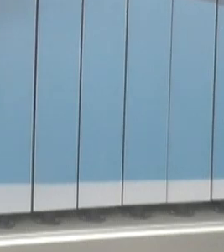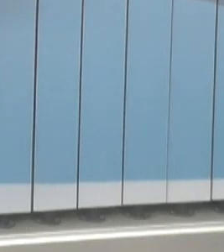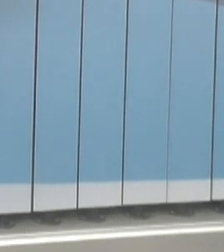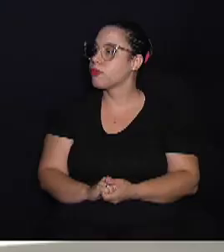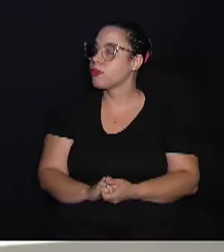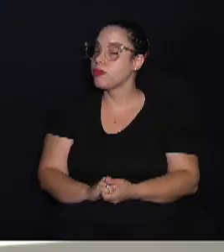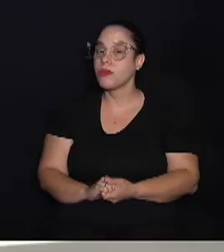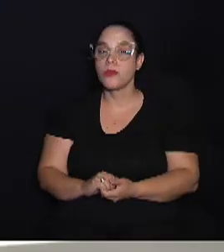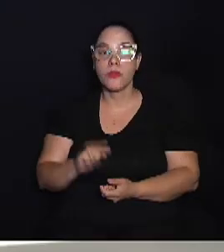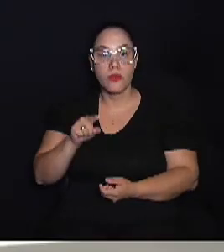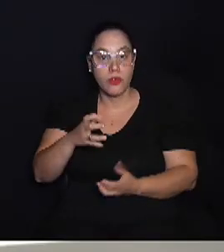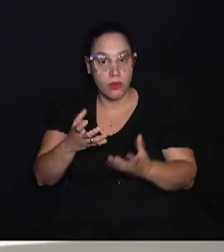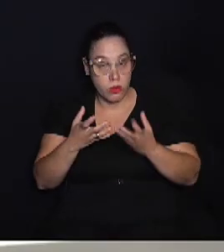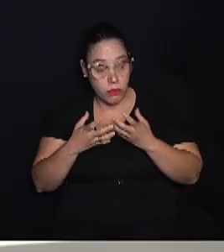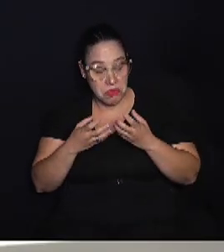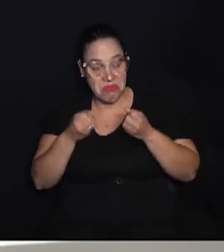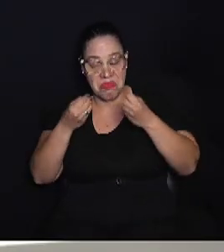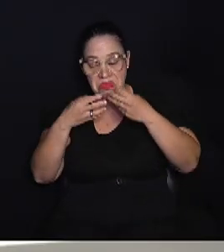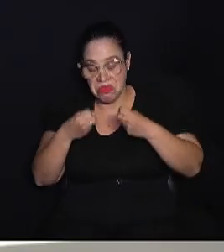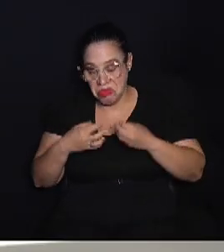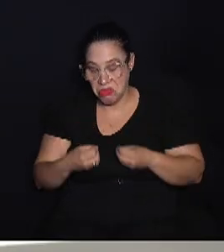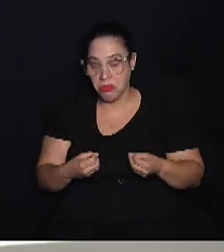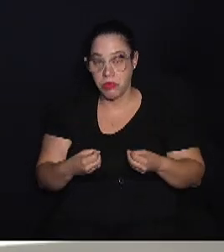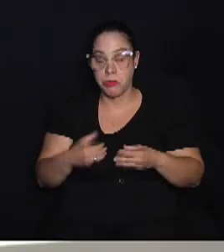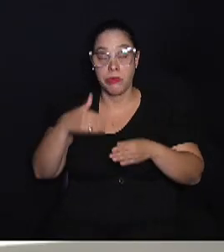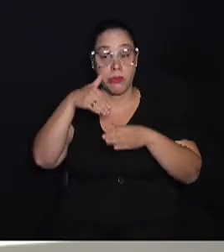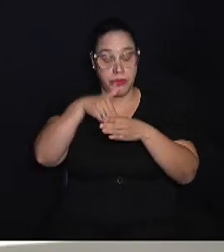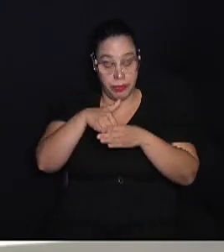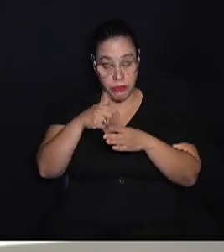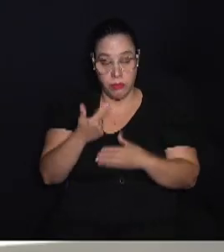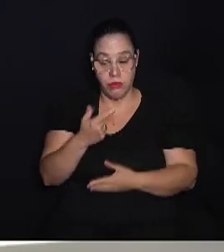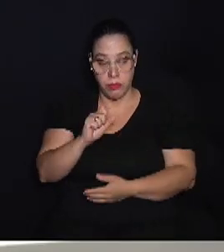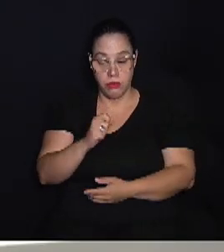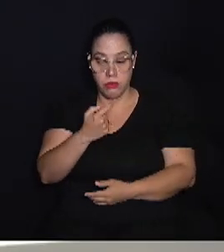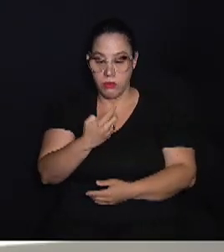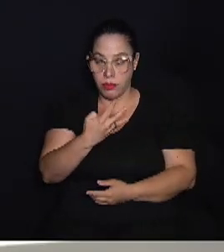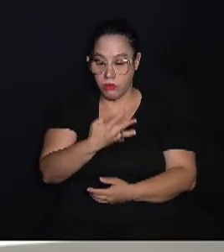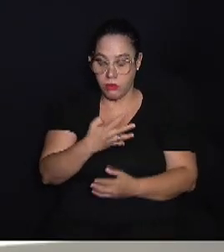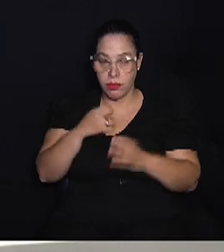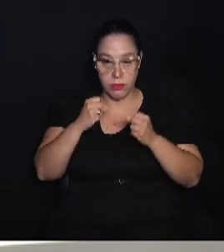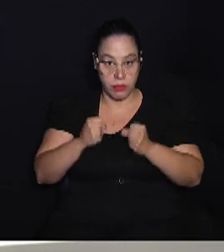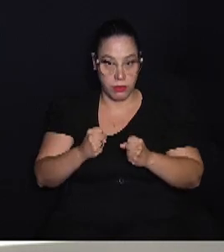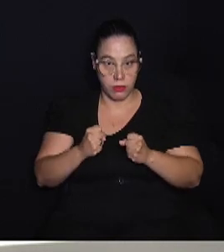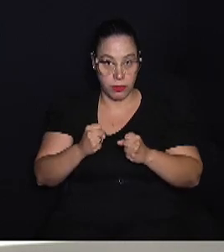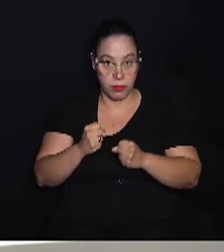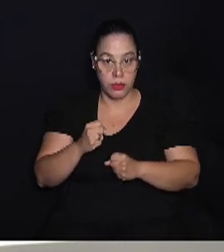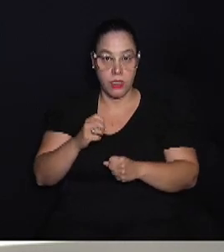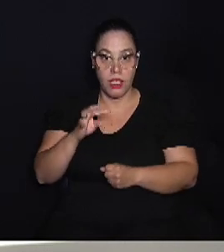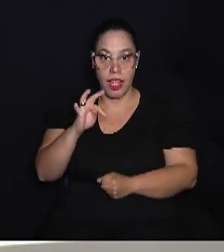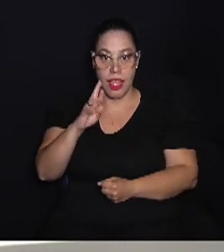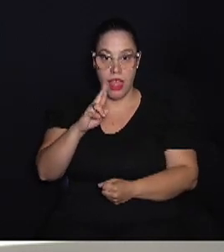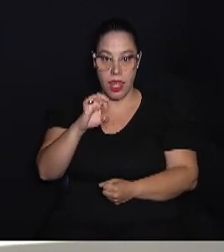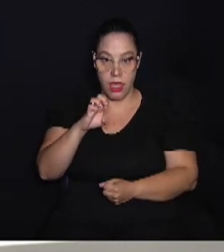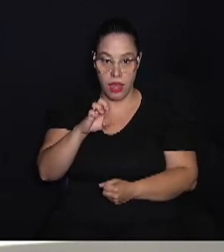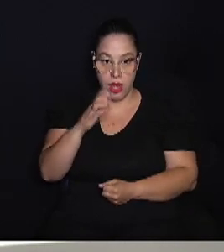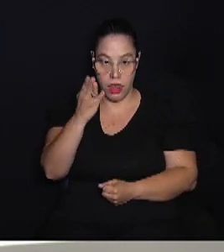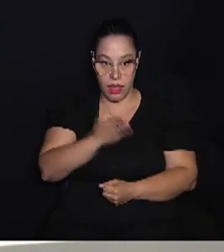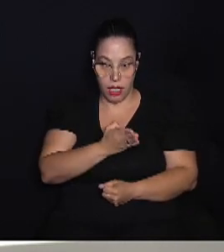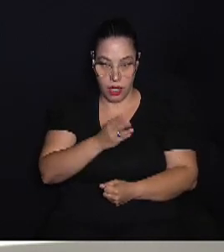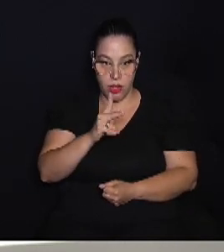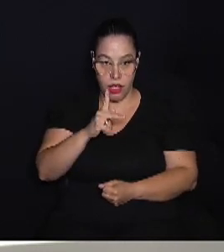E você que quer mais informações a respeito das eleições municipais, pode acessar o